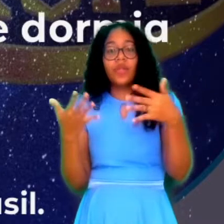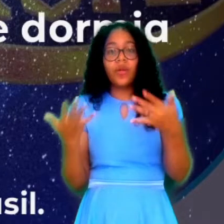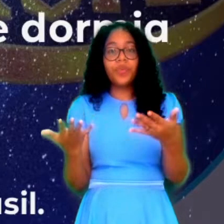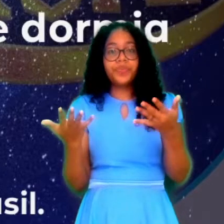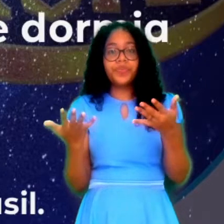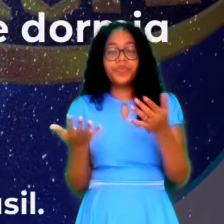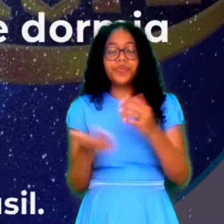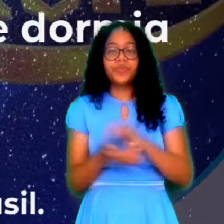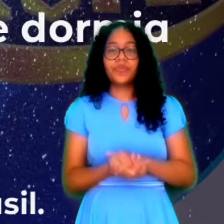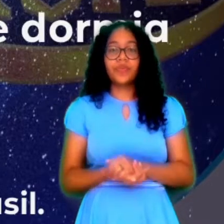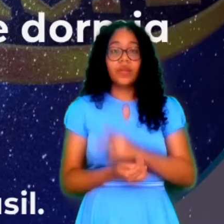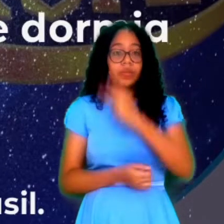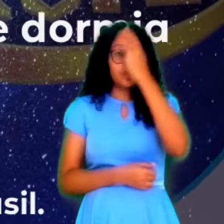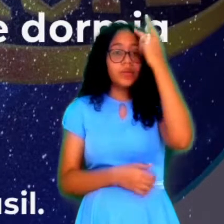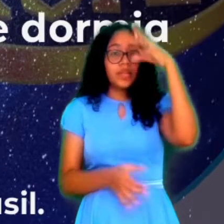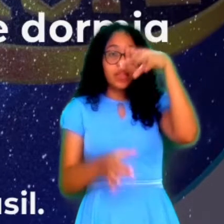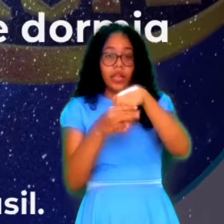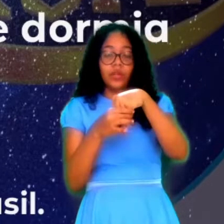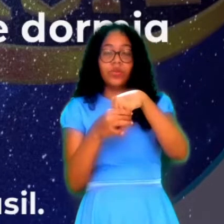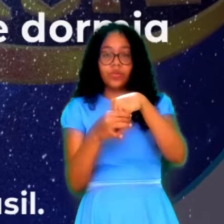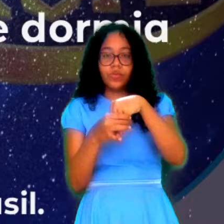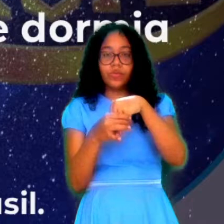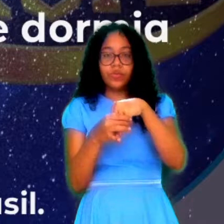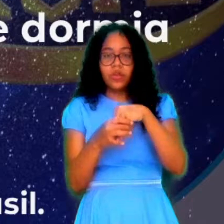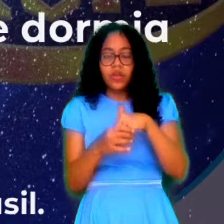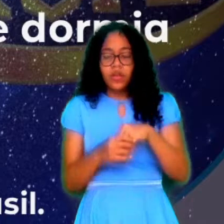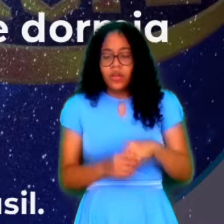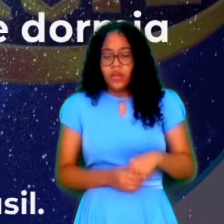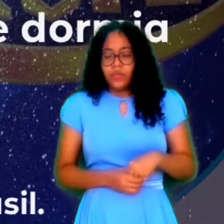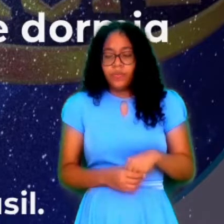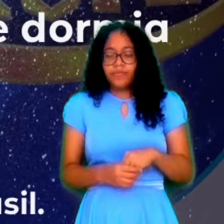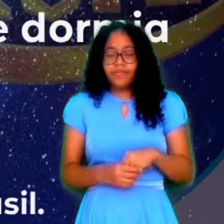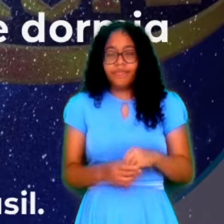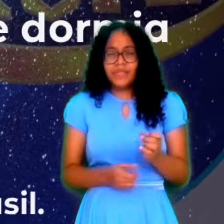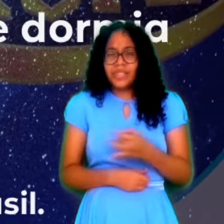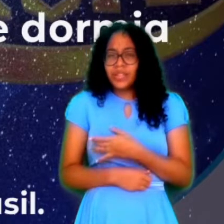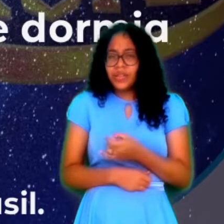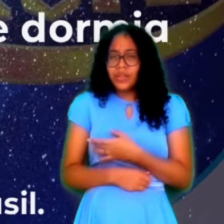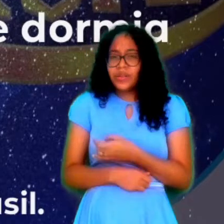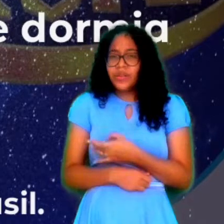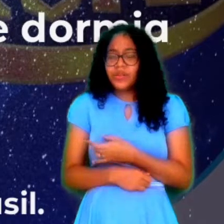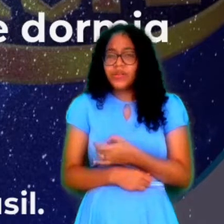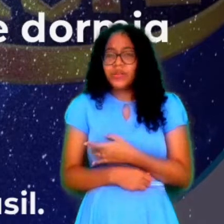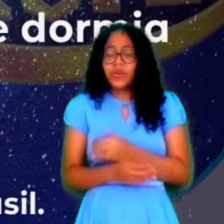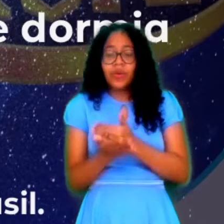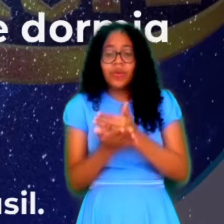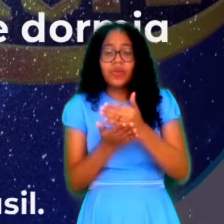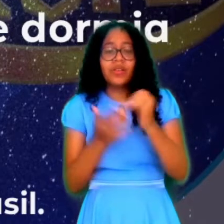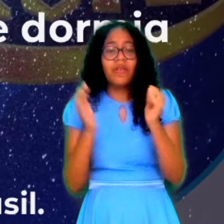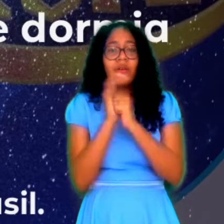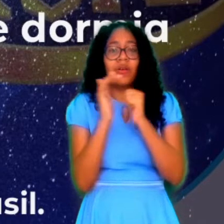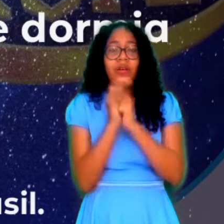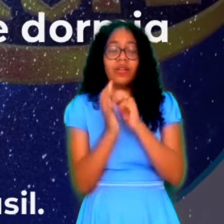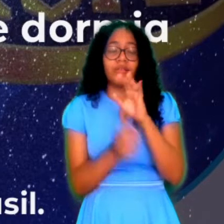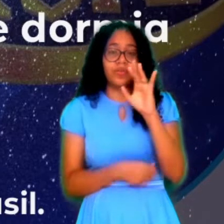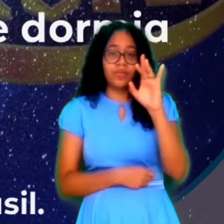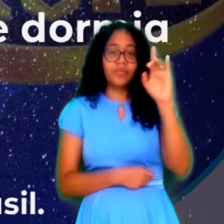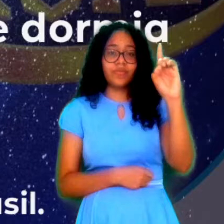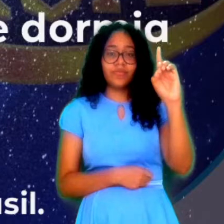os marinheiros, cheios de medo, clamavam cada um ao seu Deus